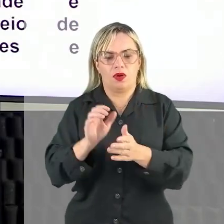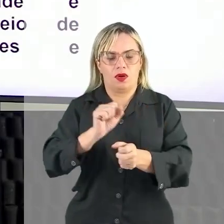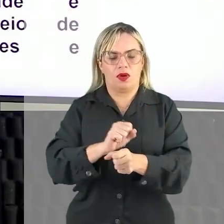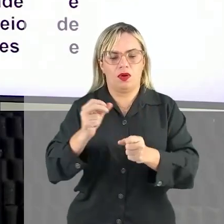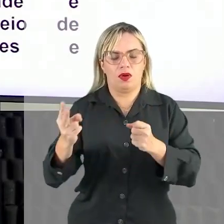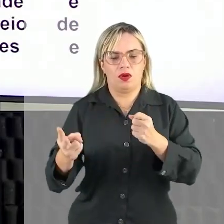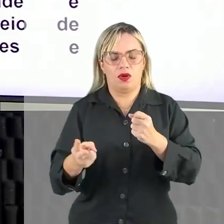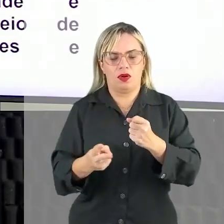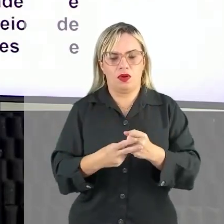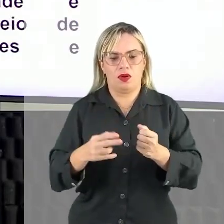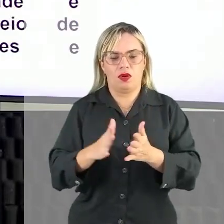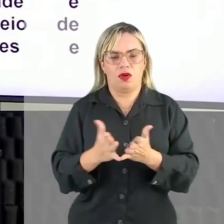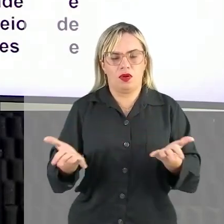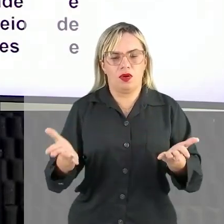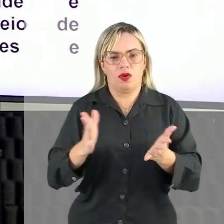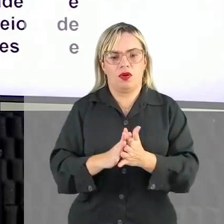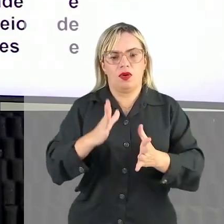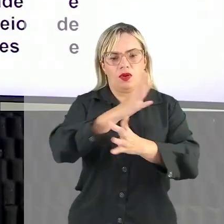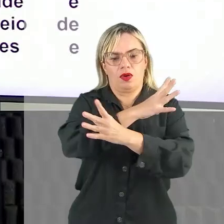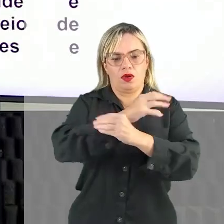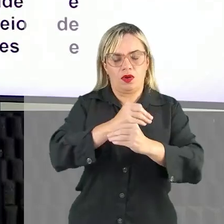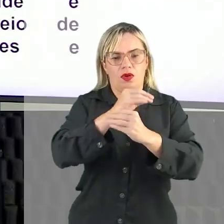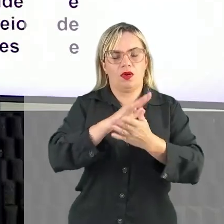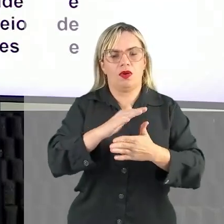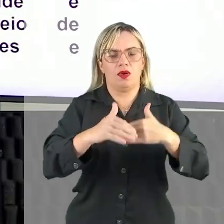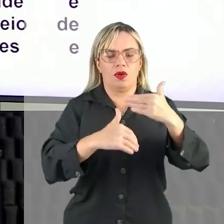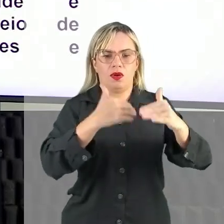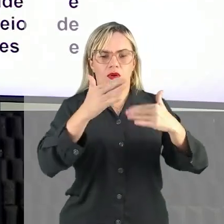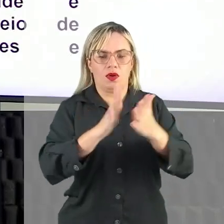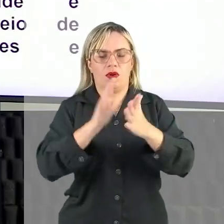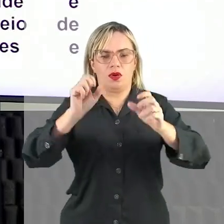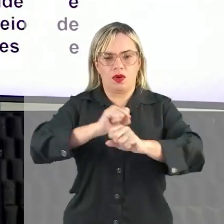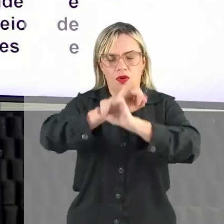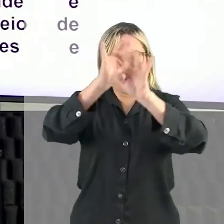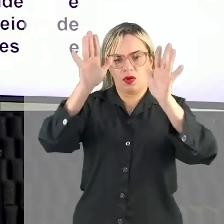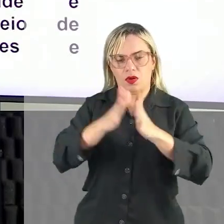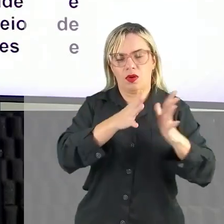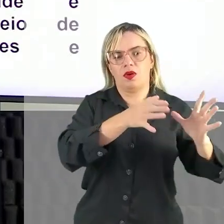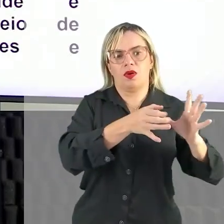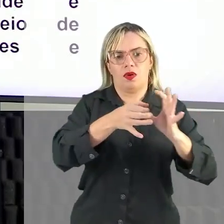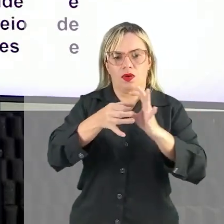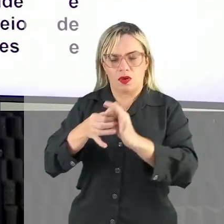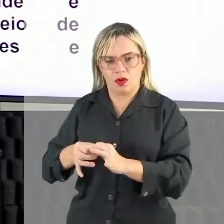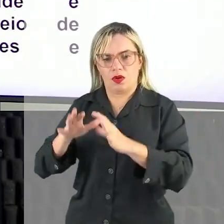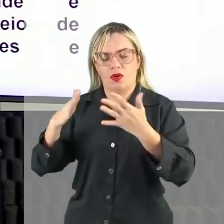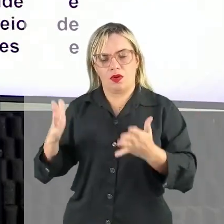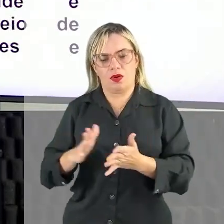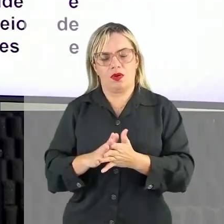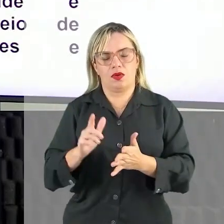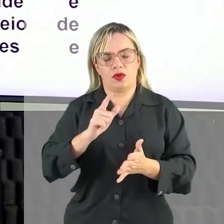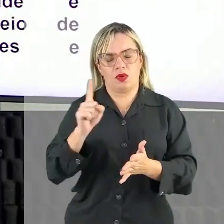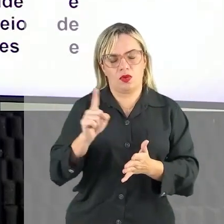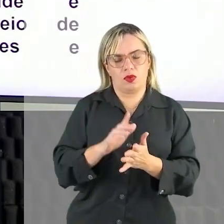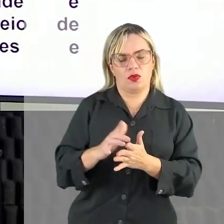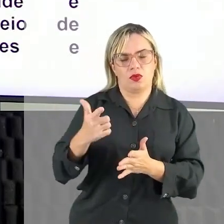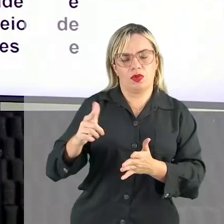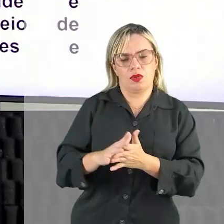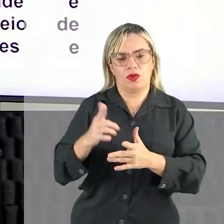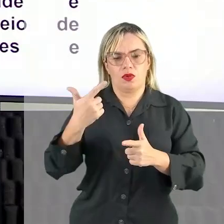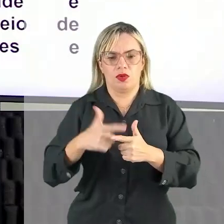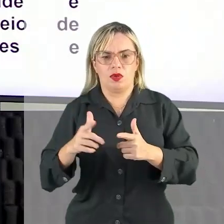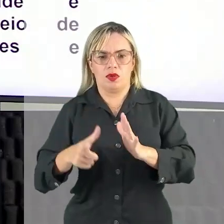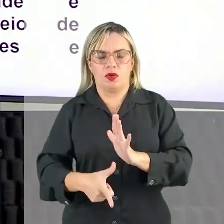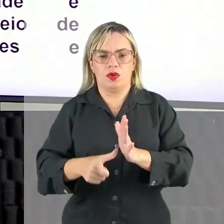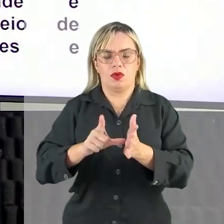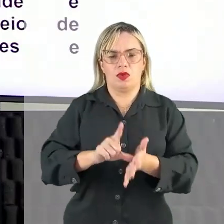locução E isso também funcionar claramente como uma coesão sem nenhum problema tá Falei nas aulas anteriores a